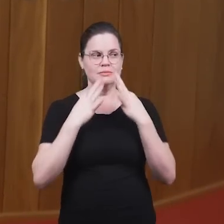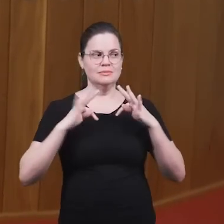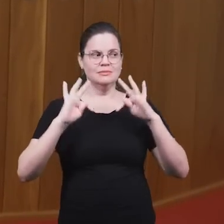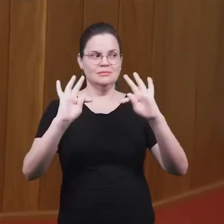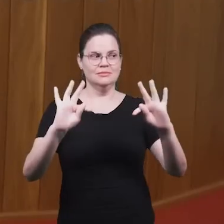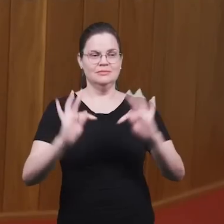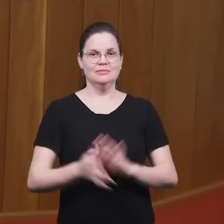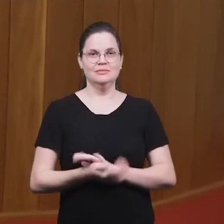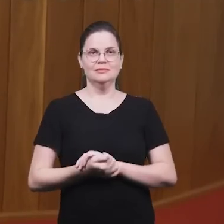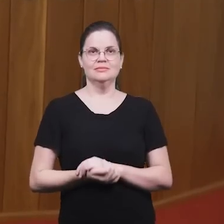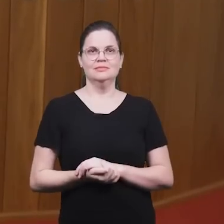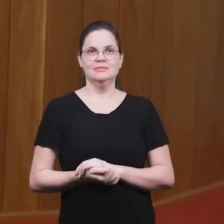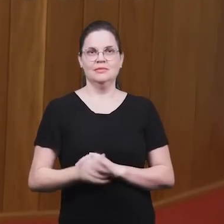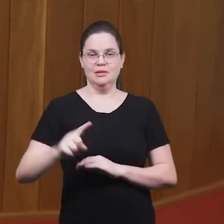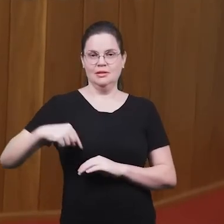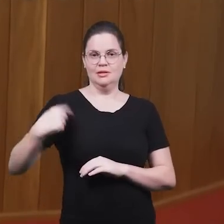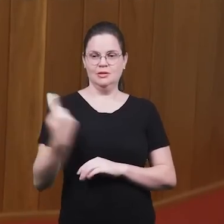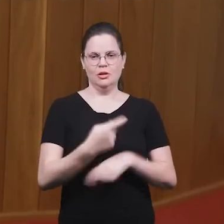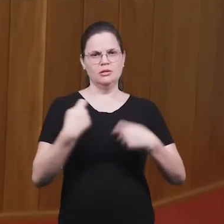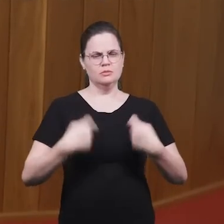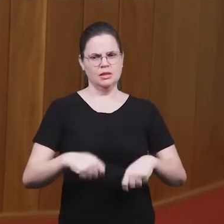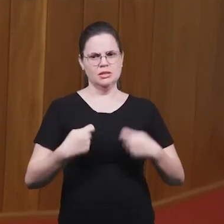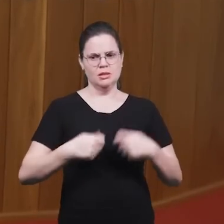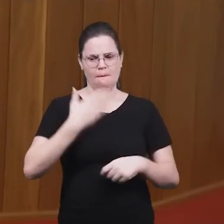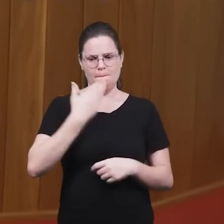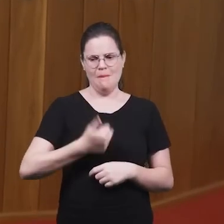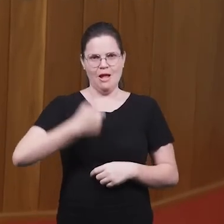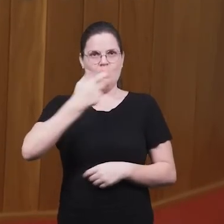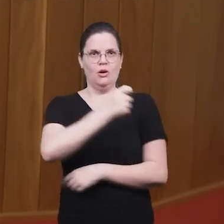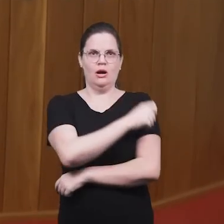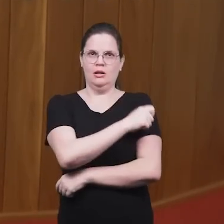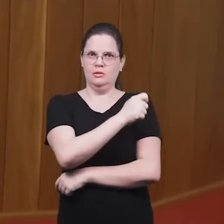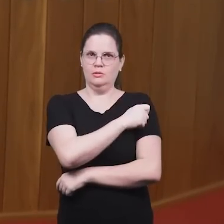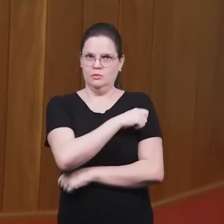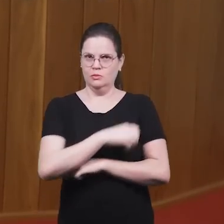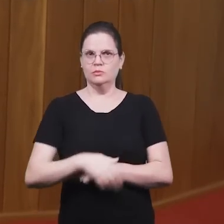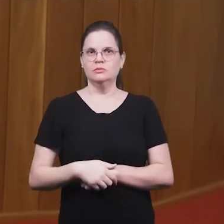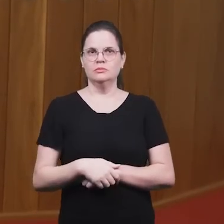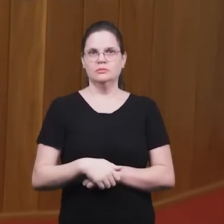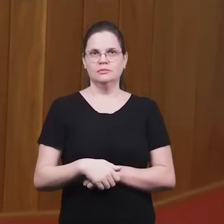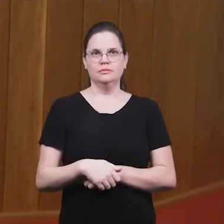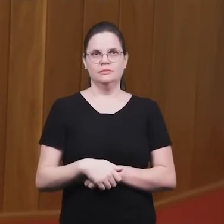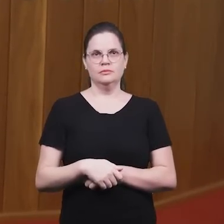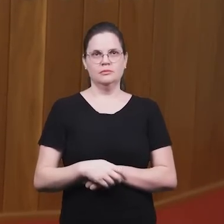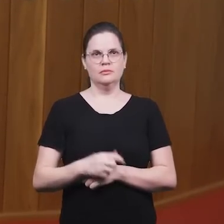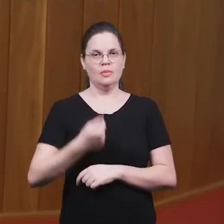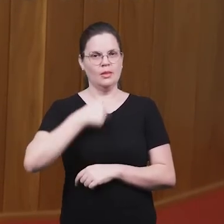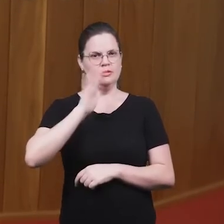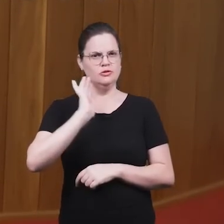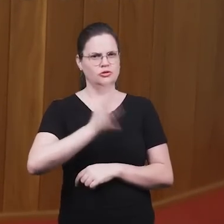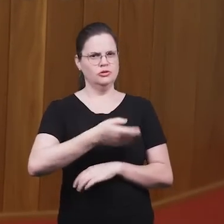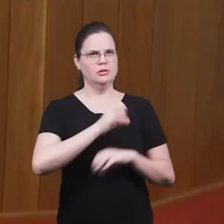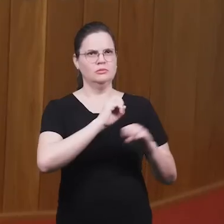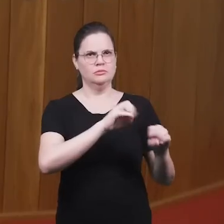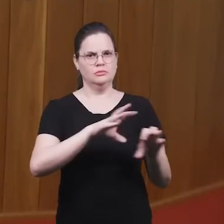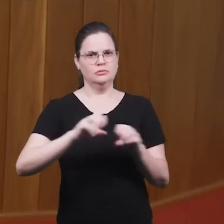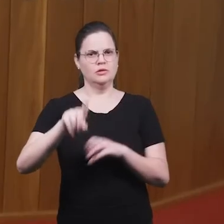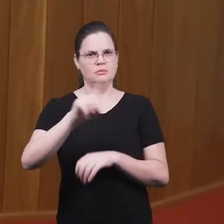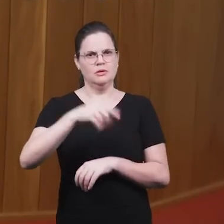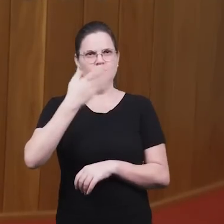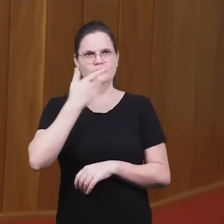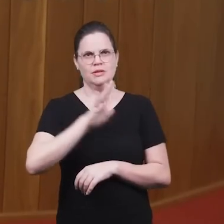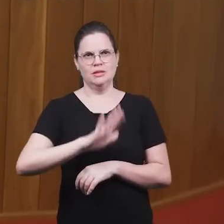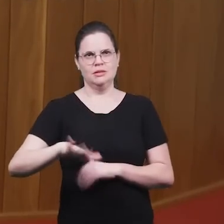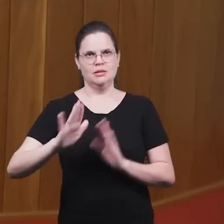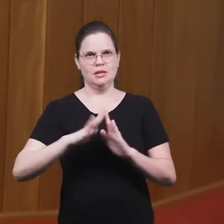testemunho e nós temos que ser os melhores alunos. Ó, a tia já deu aula para criança da